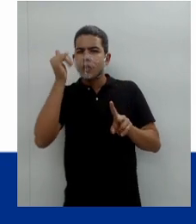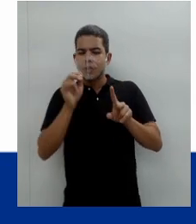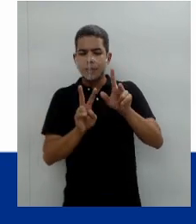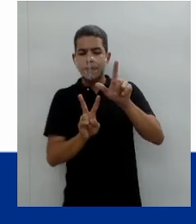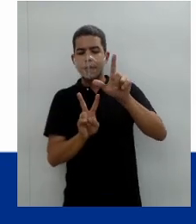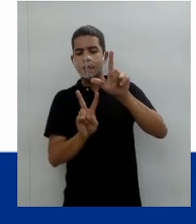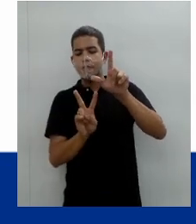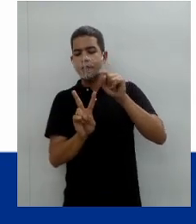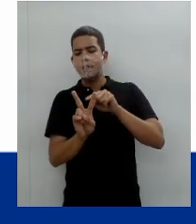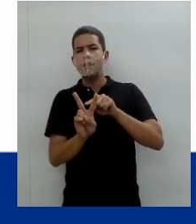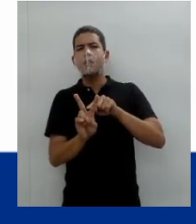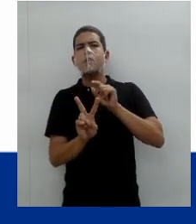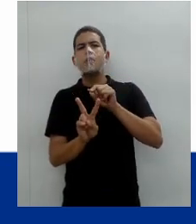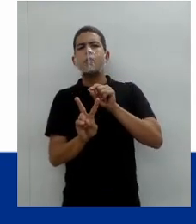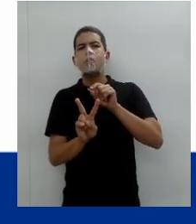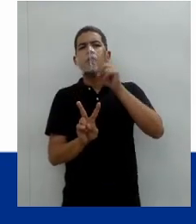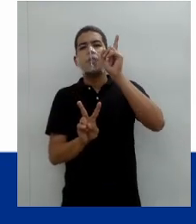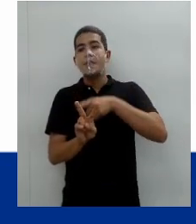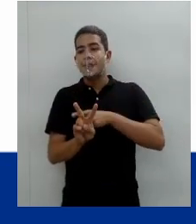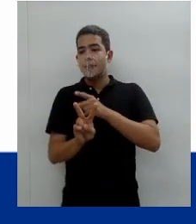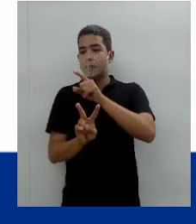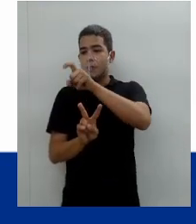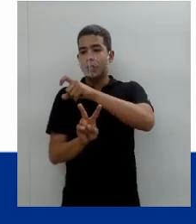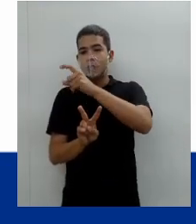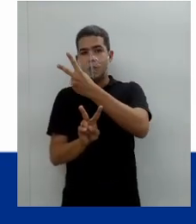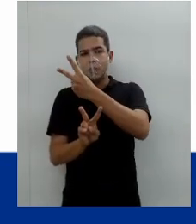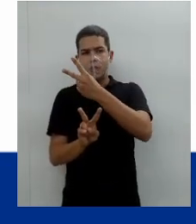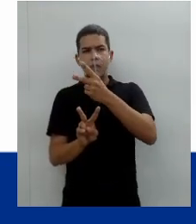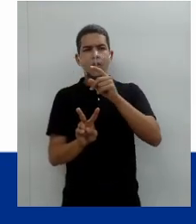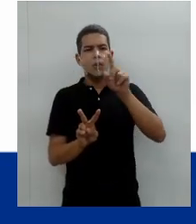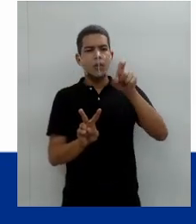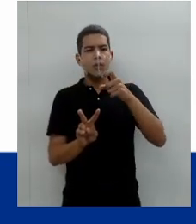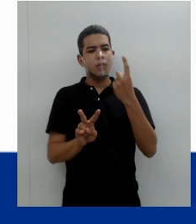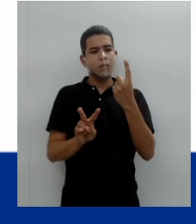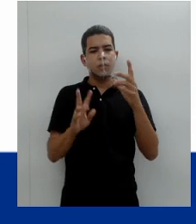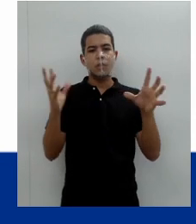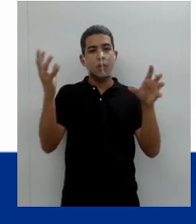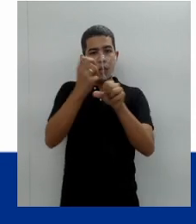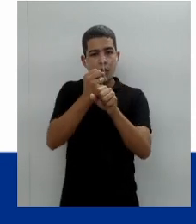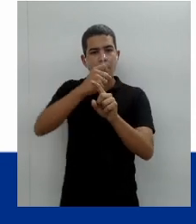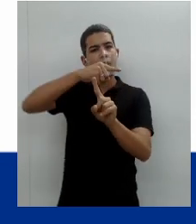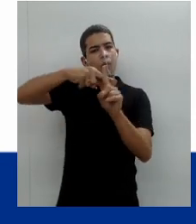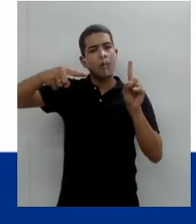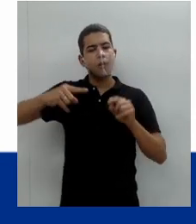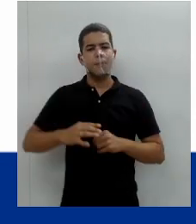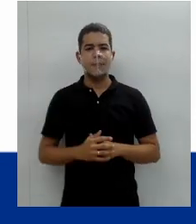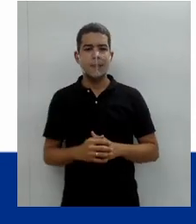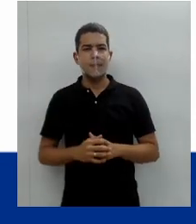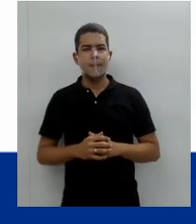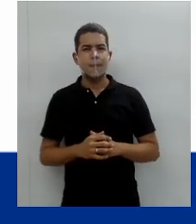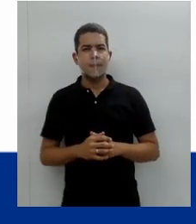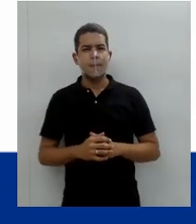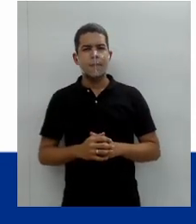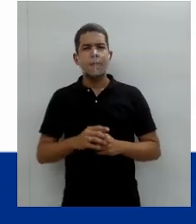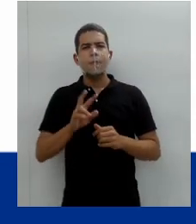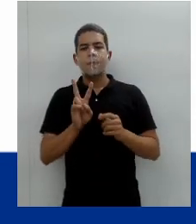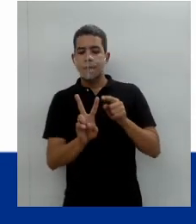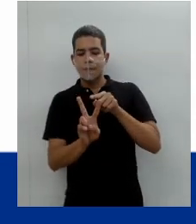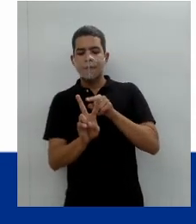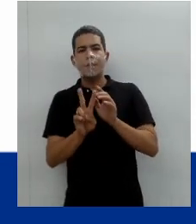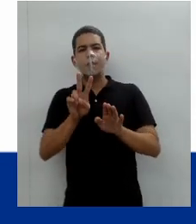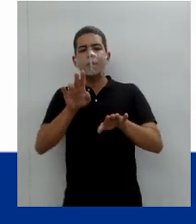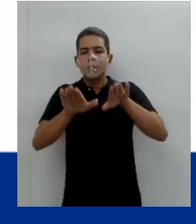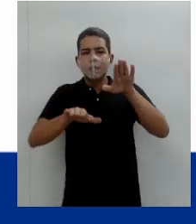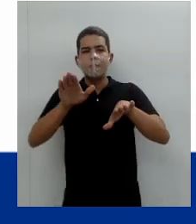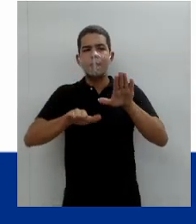aqui, galera, é metade dessa soma x1, x2. Então aqui é ponto médio,